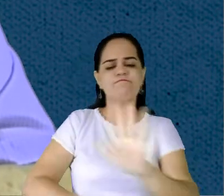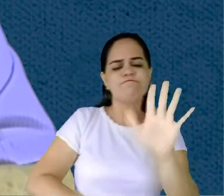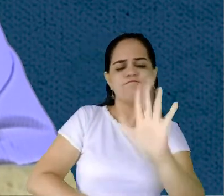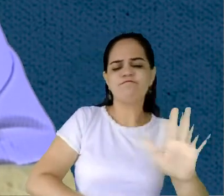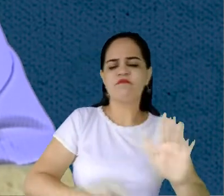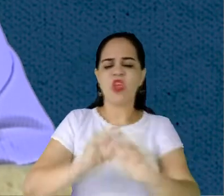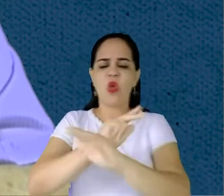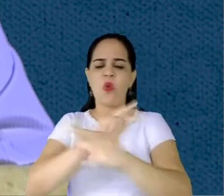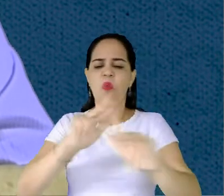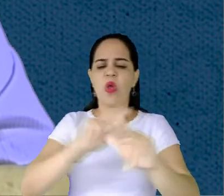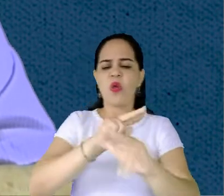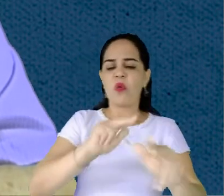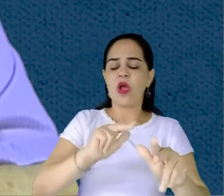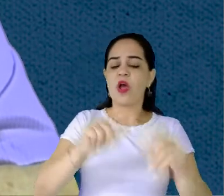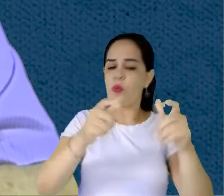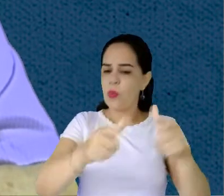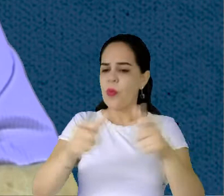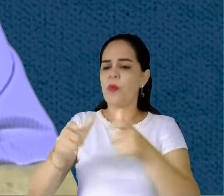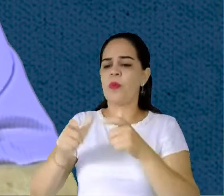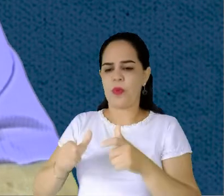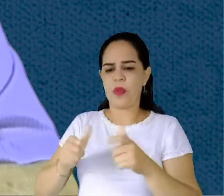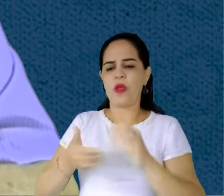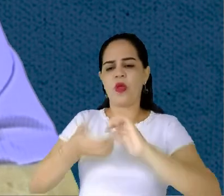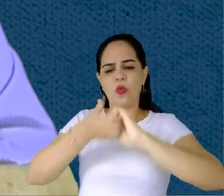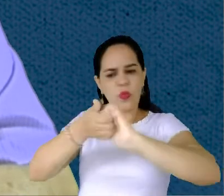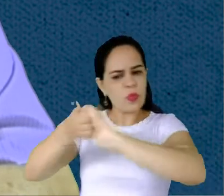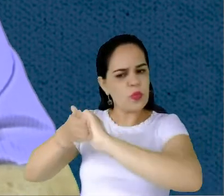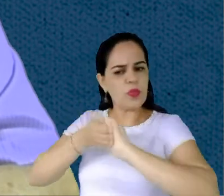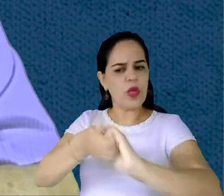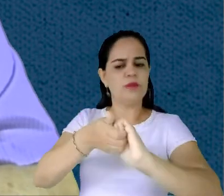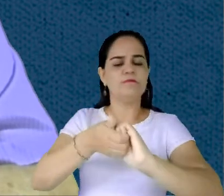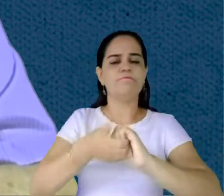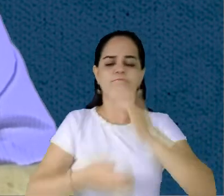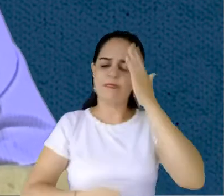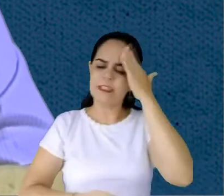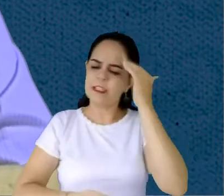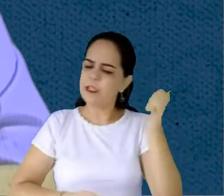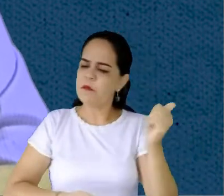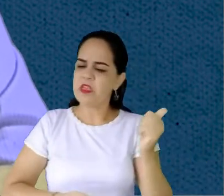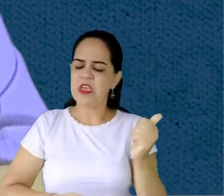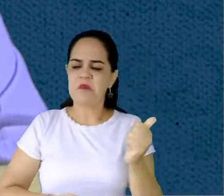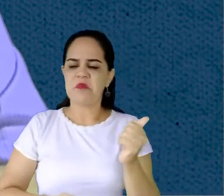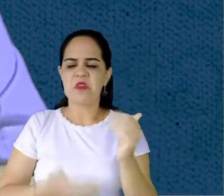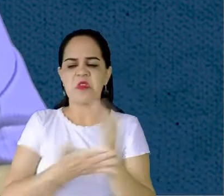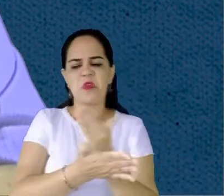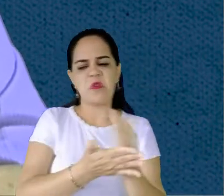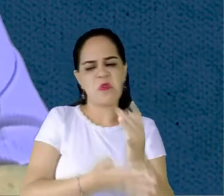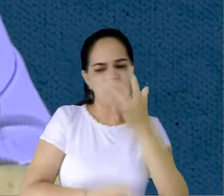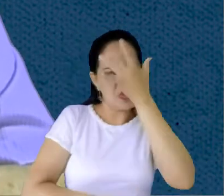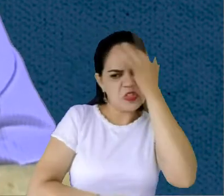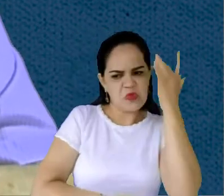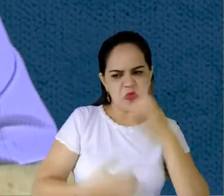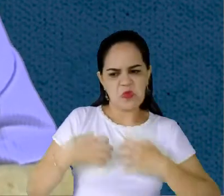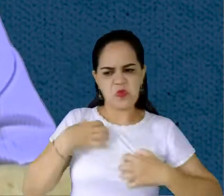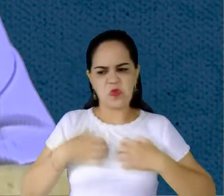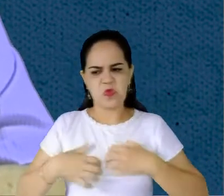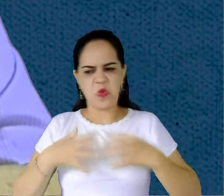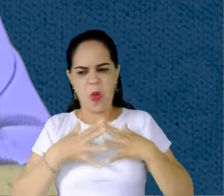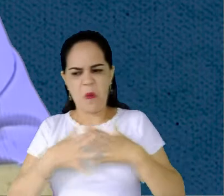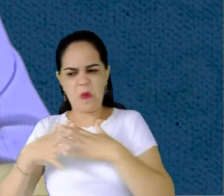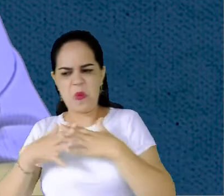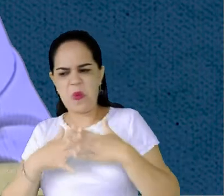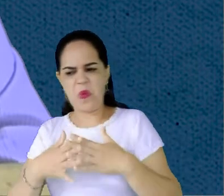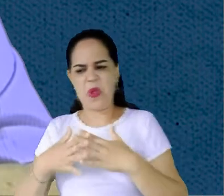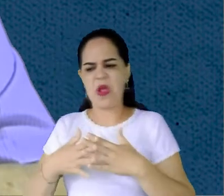da Síria e da Cilícia. Ficamos sabendo que alguns dos nossos